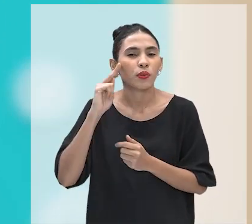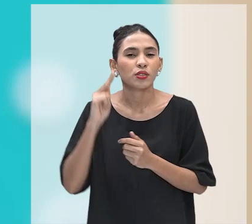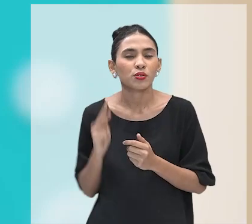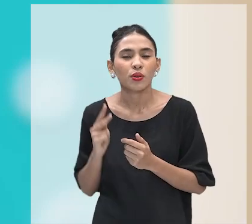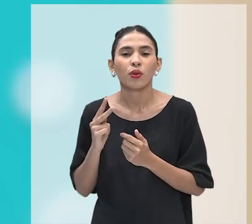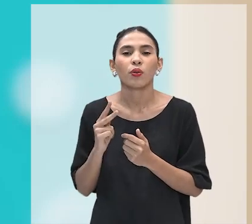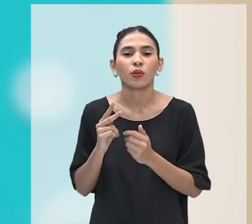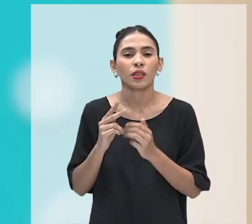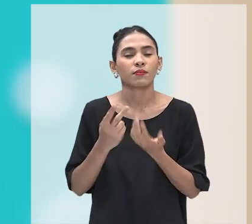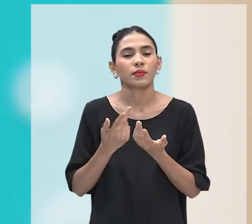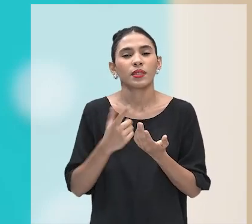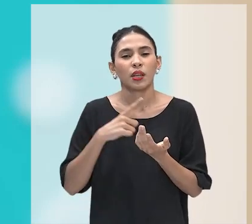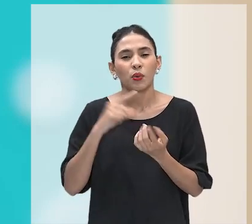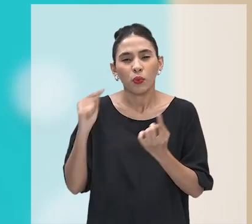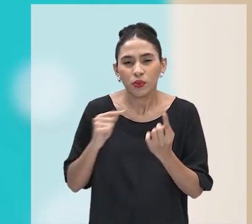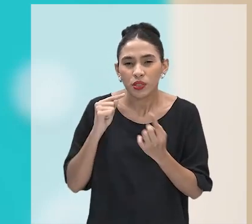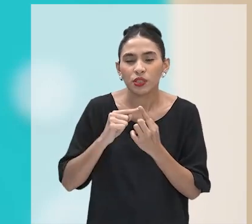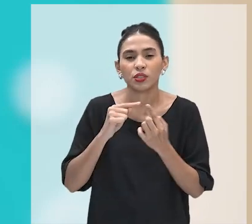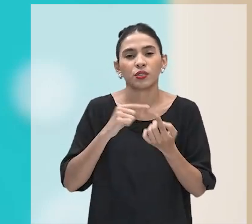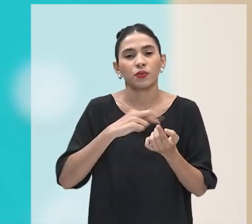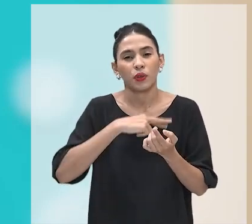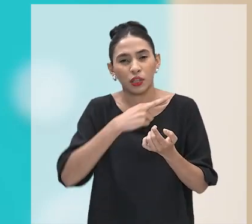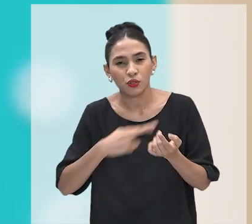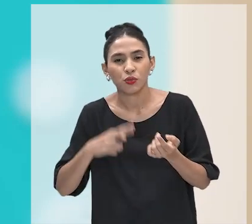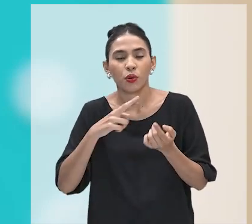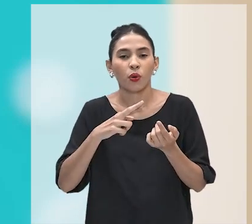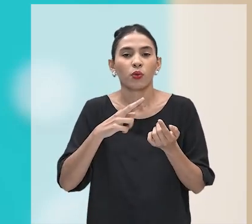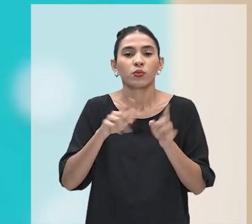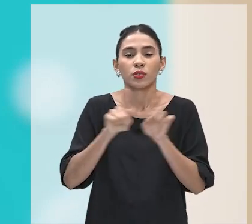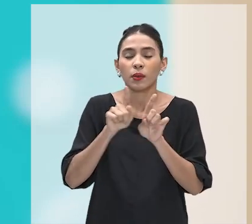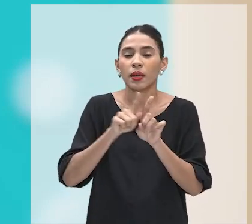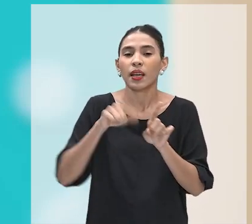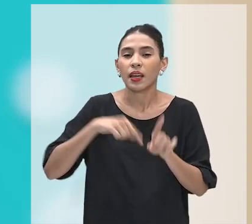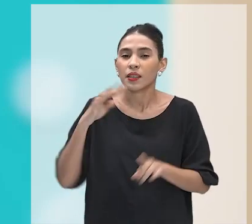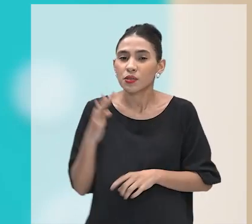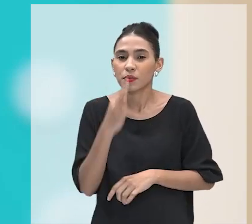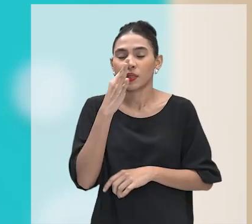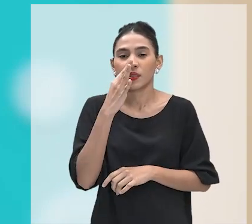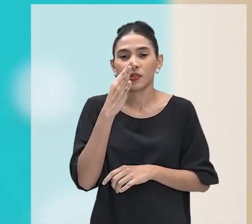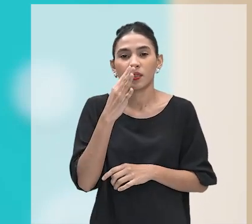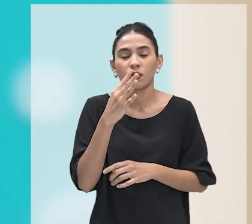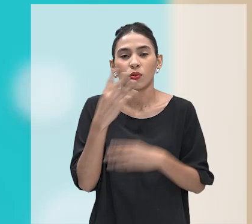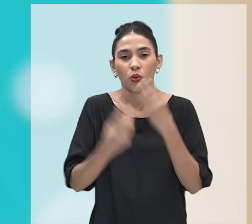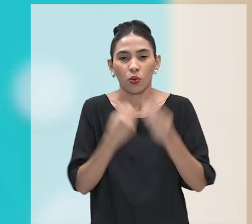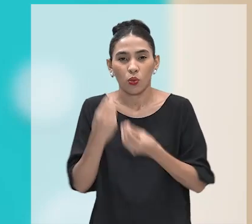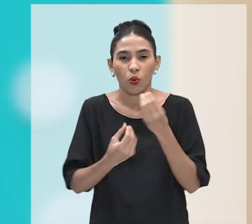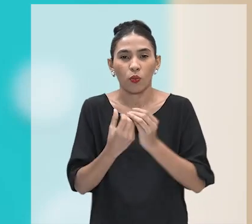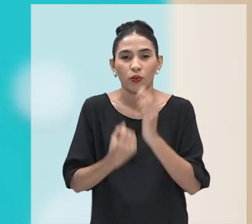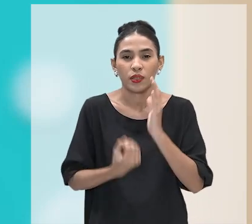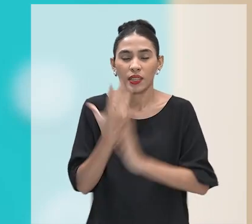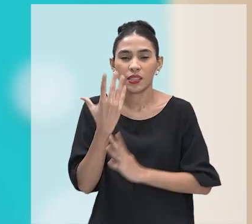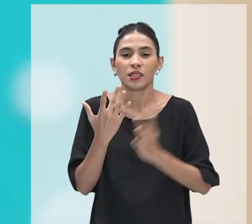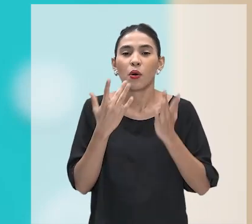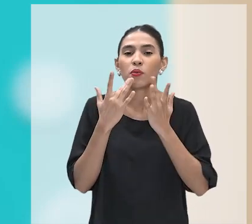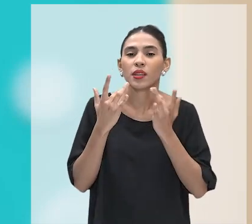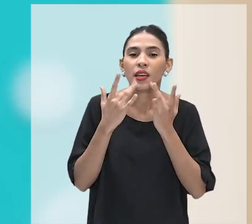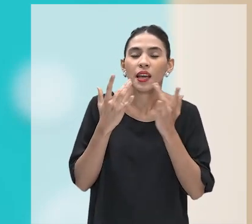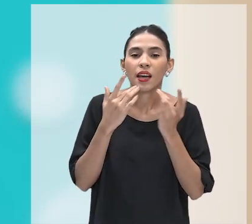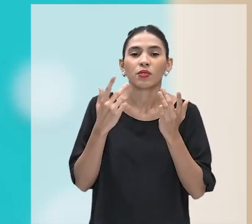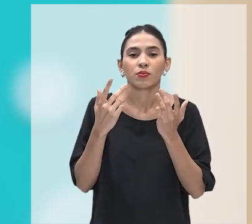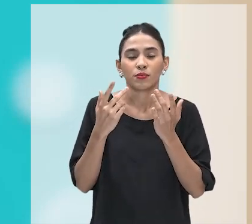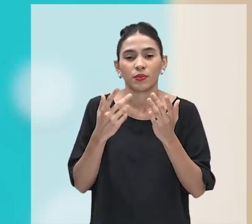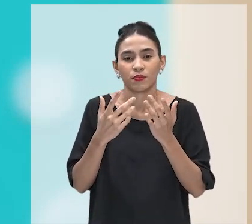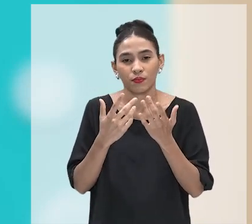é cerimonial, que vai festividade, e que isso também é inspiração para construções de grandes encenações que acontecem nos